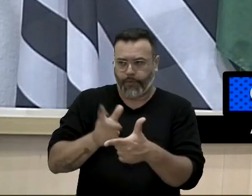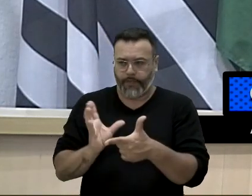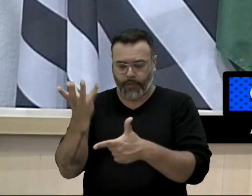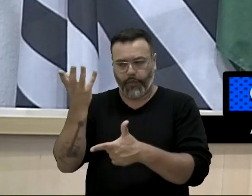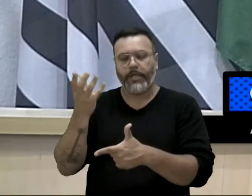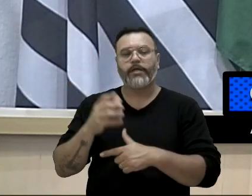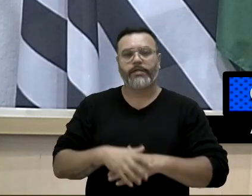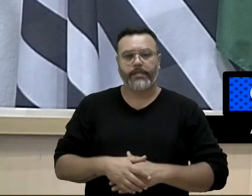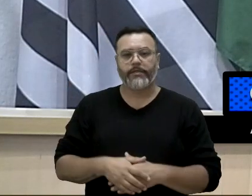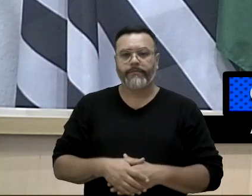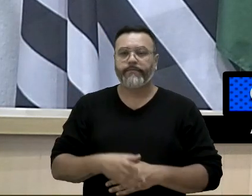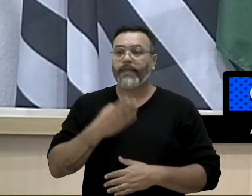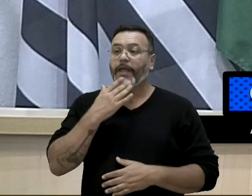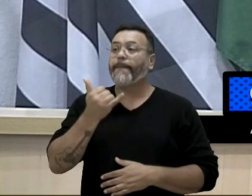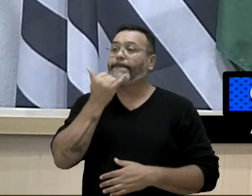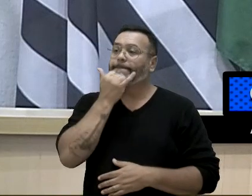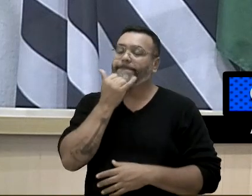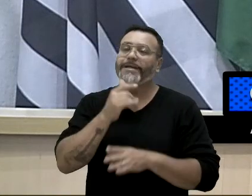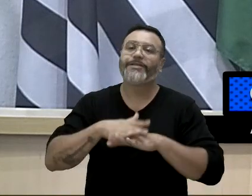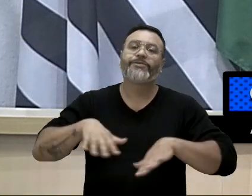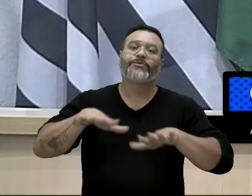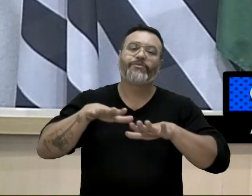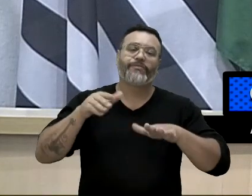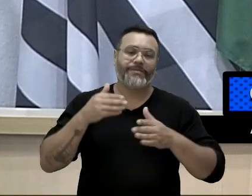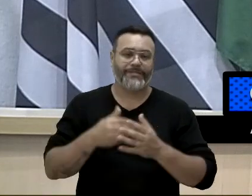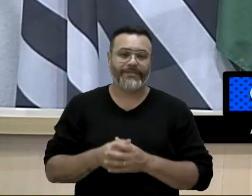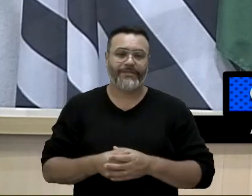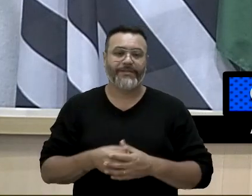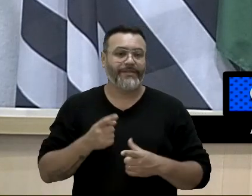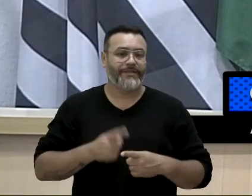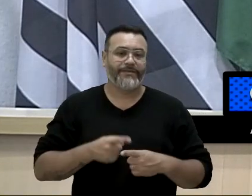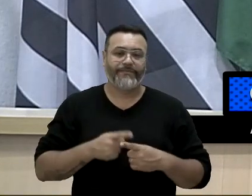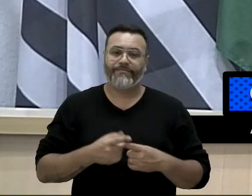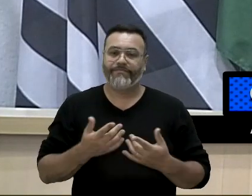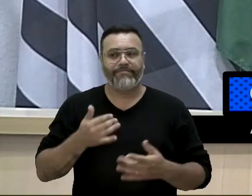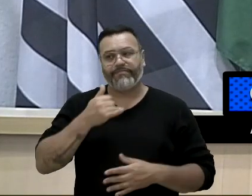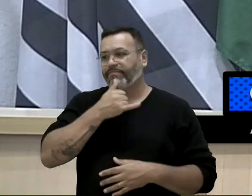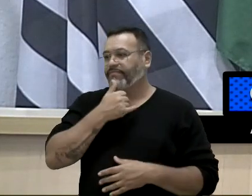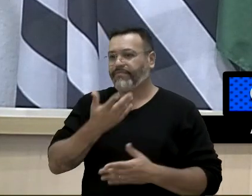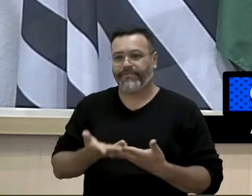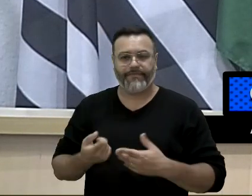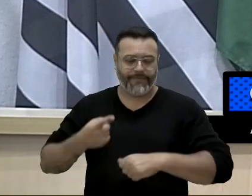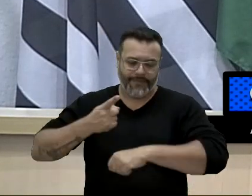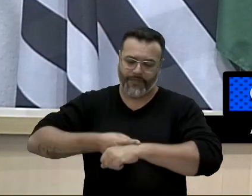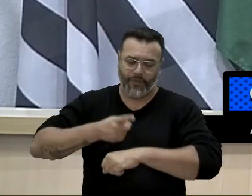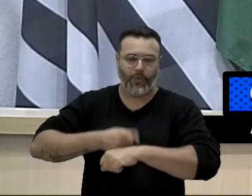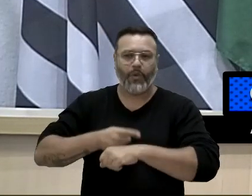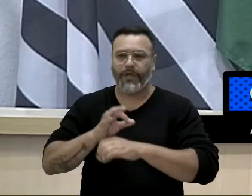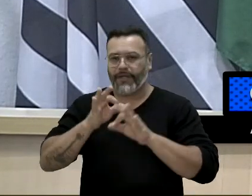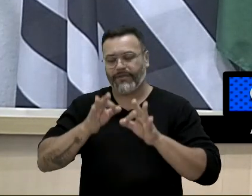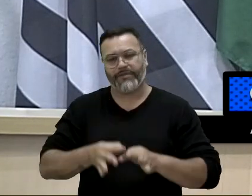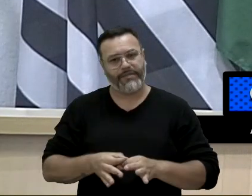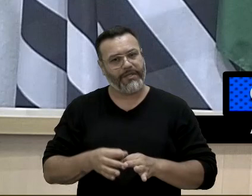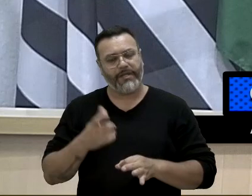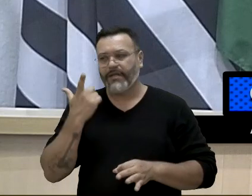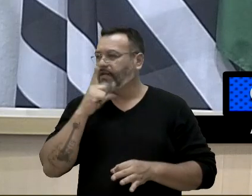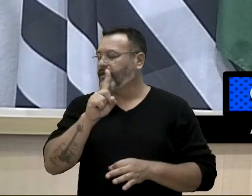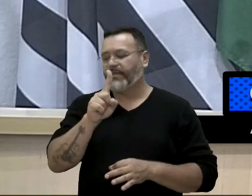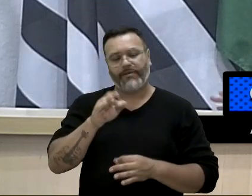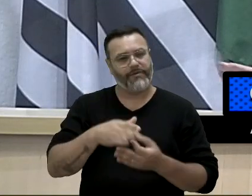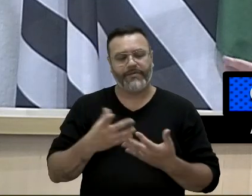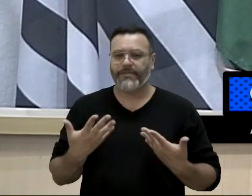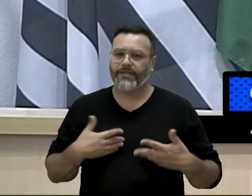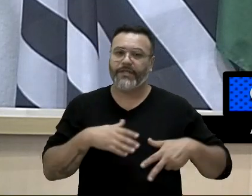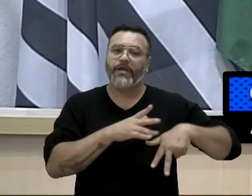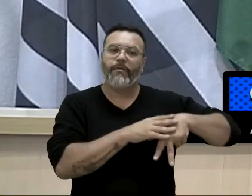E peço desculpa porque, infelizmente, não consegui sair no horário previsto, estava com uma paciente,